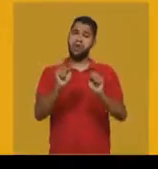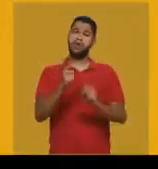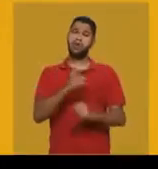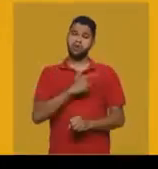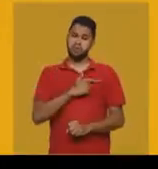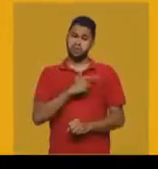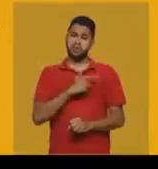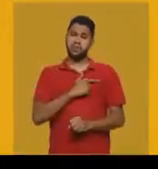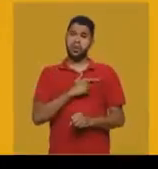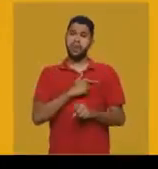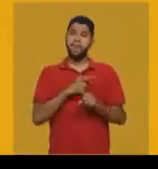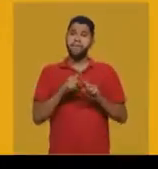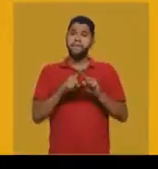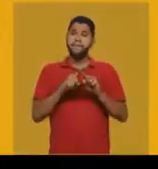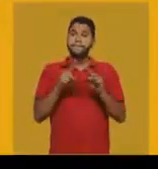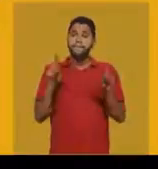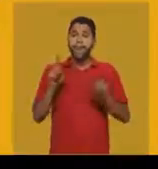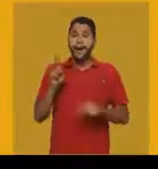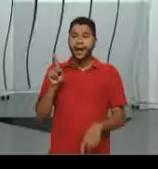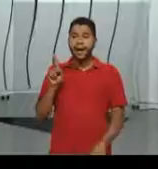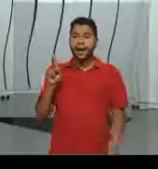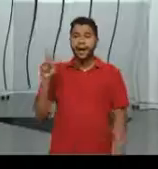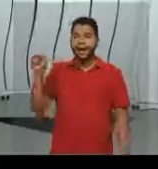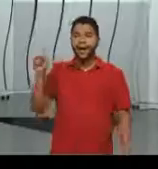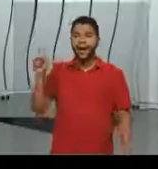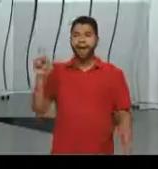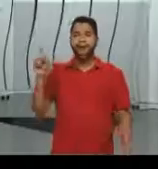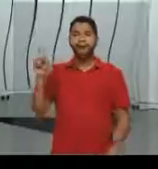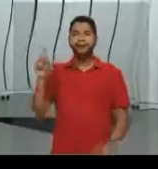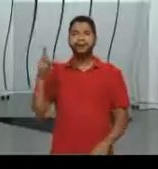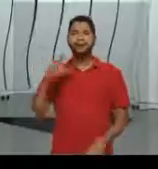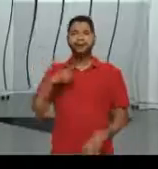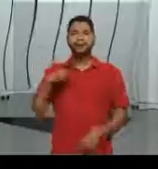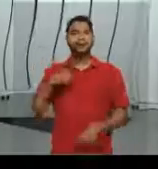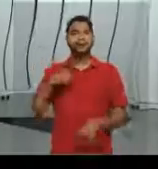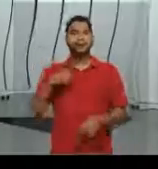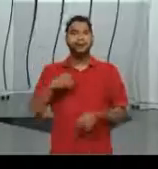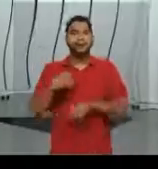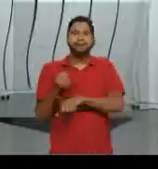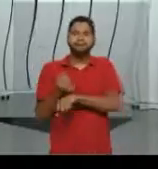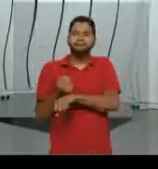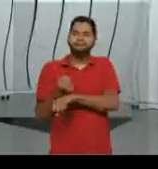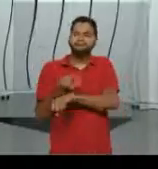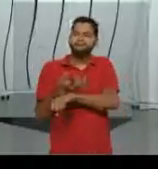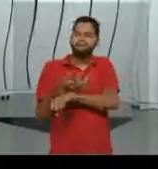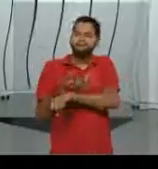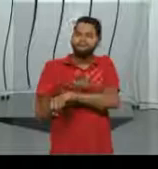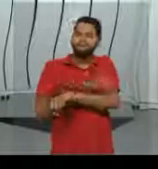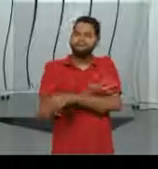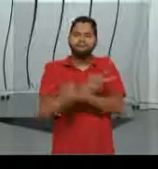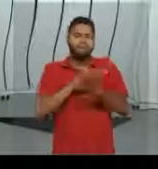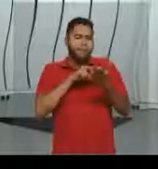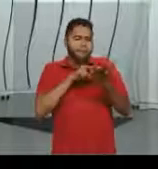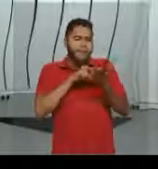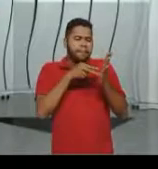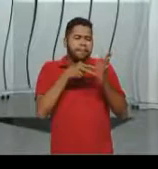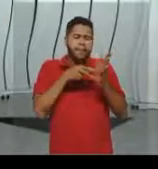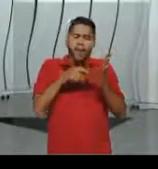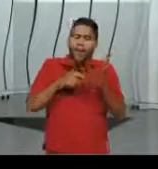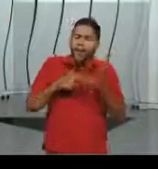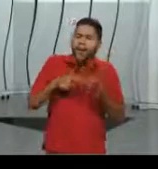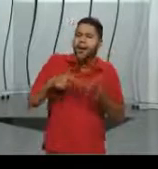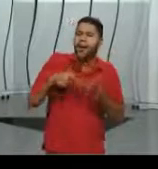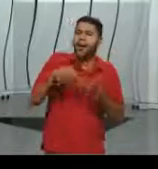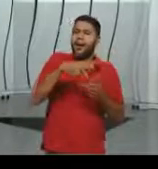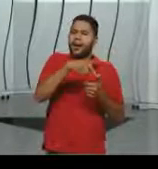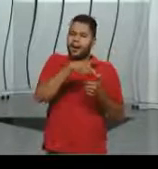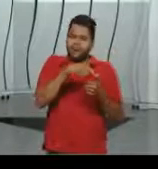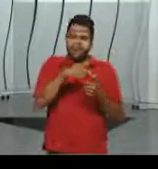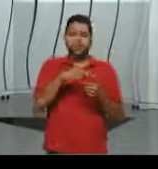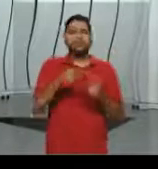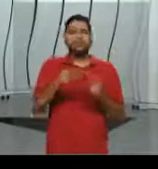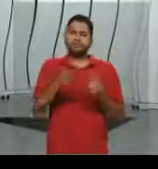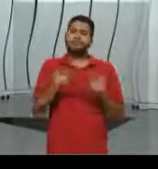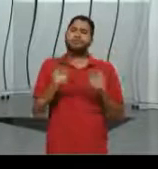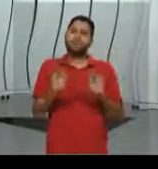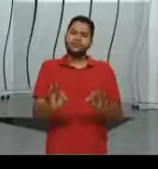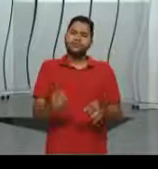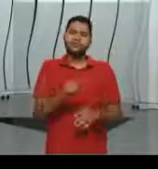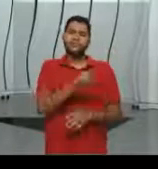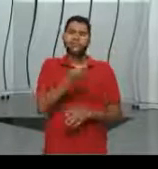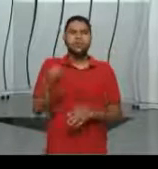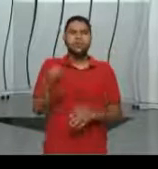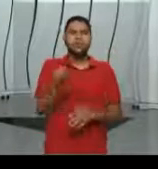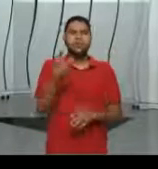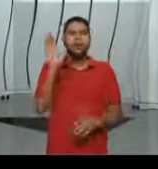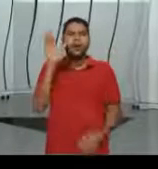feio, mas esse objeto carregado de emoção, carregado de significado, eu tenho certeza que vocês vão passar